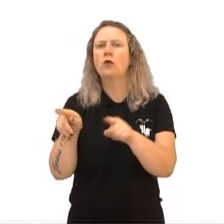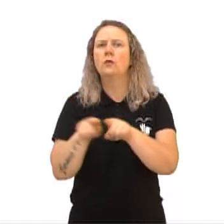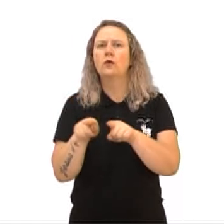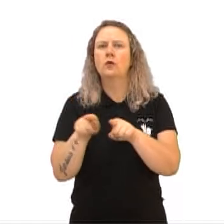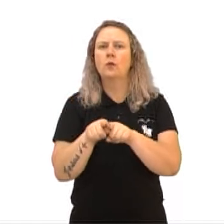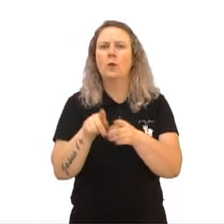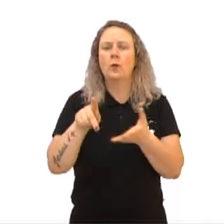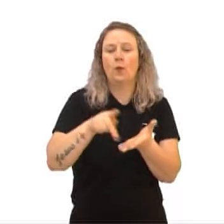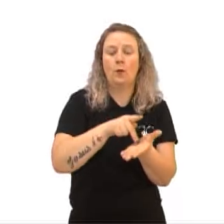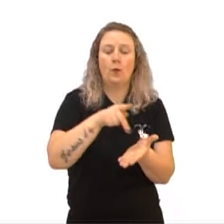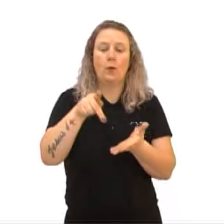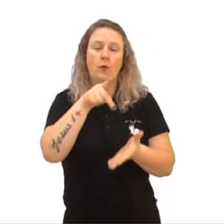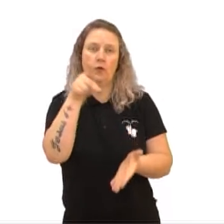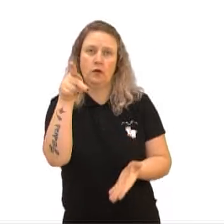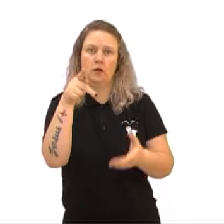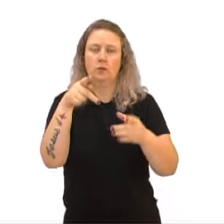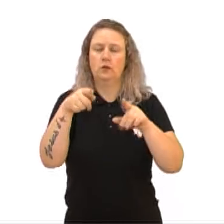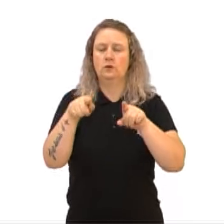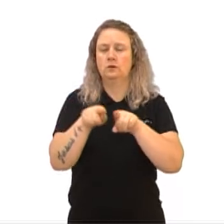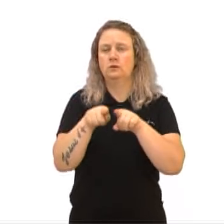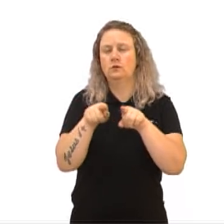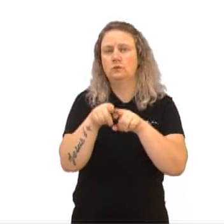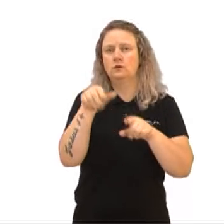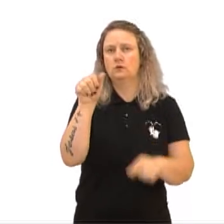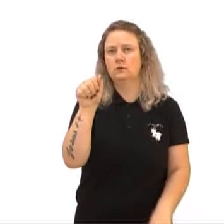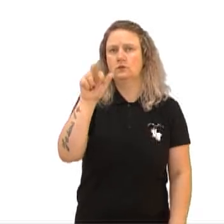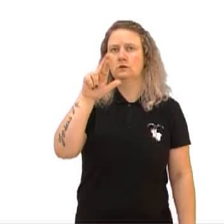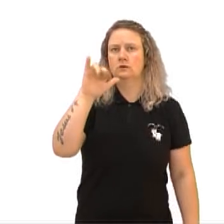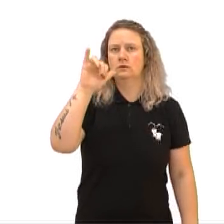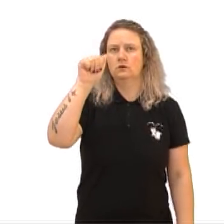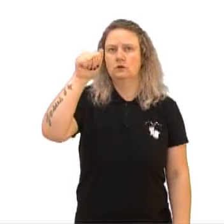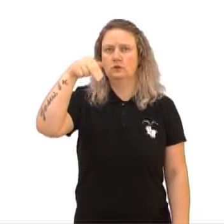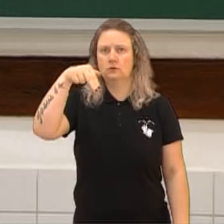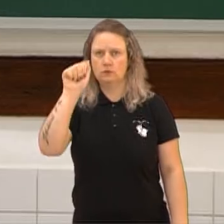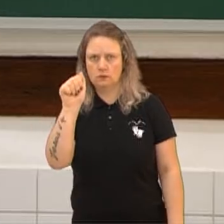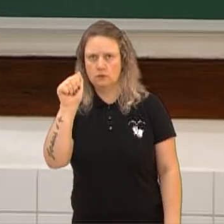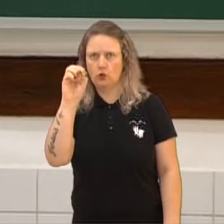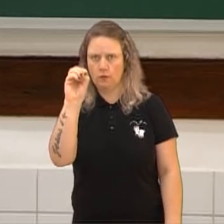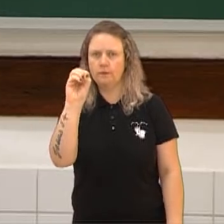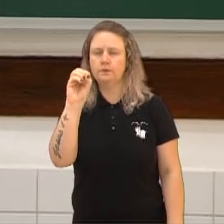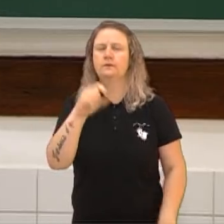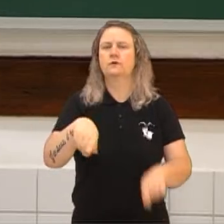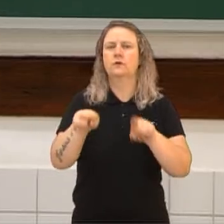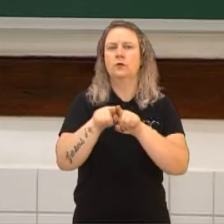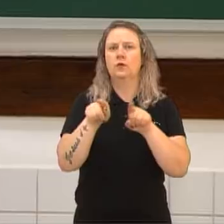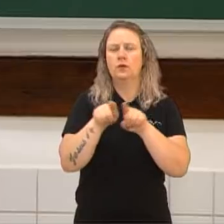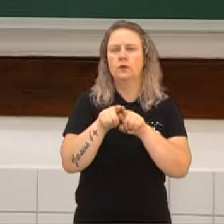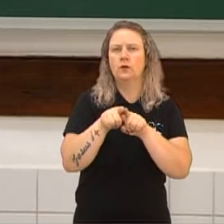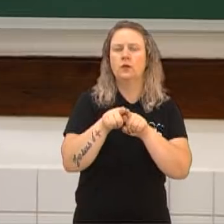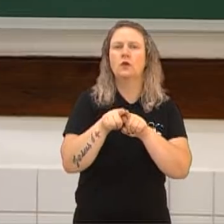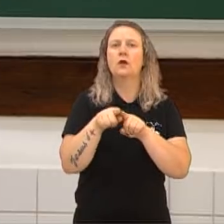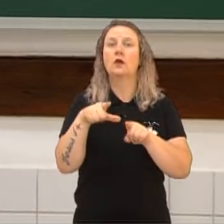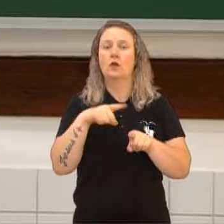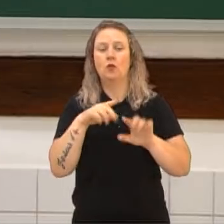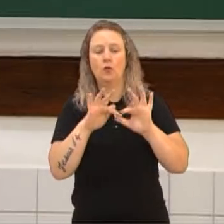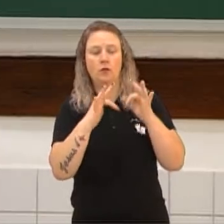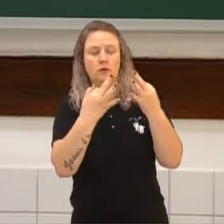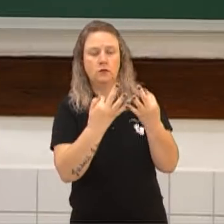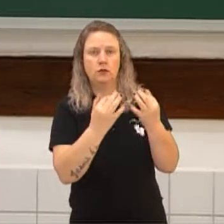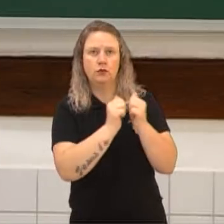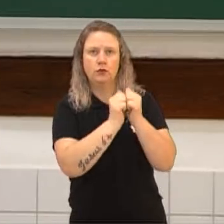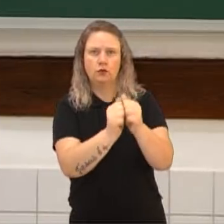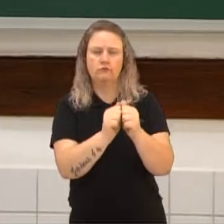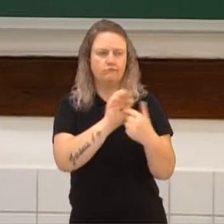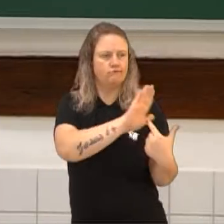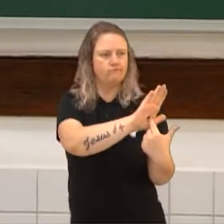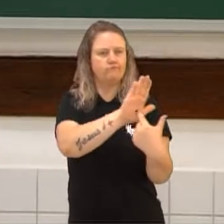dramaturgo Ariano Suassuna. Então nós vimos lá na primeira imagem ele e a família dele com alguns tapetes,